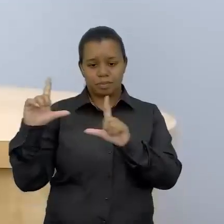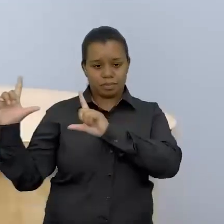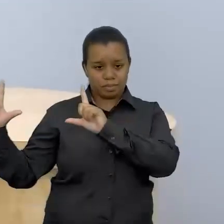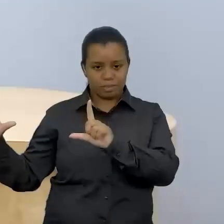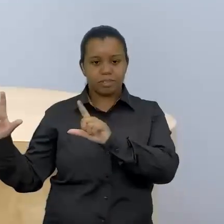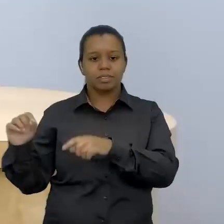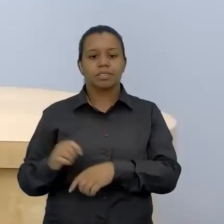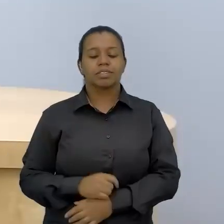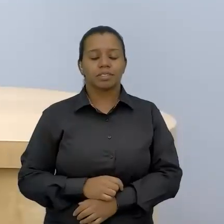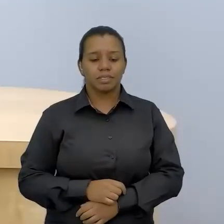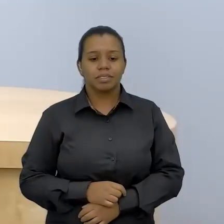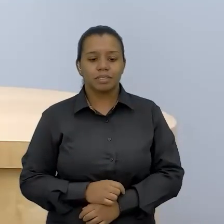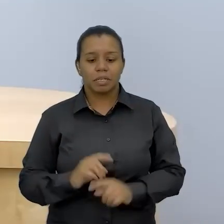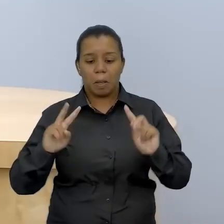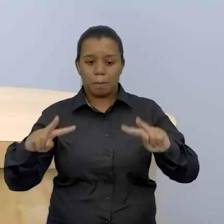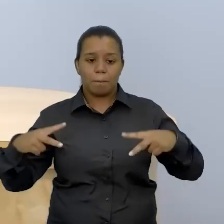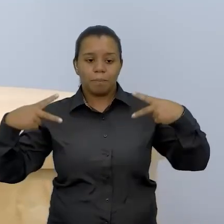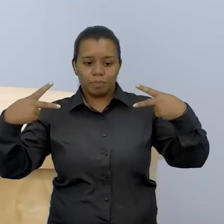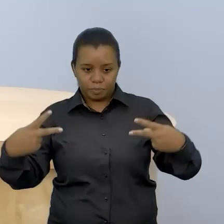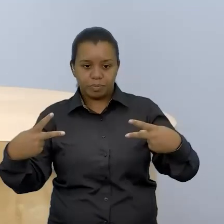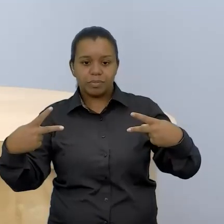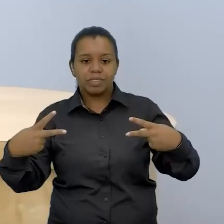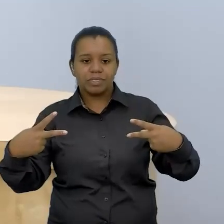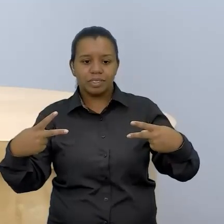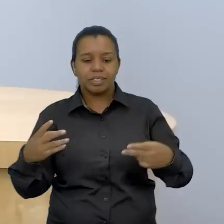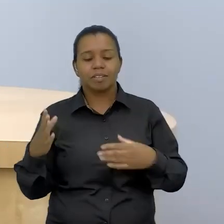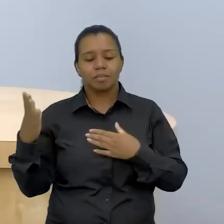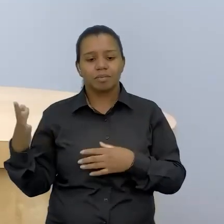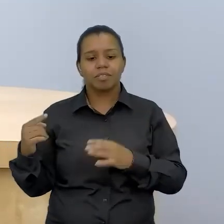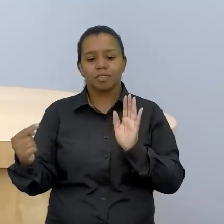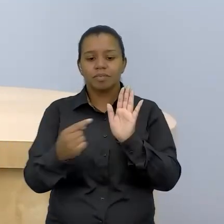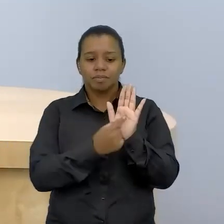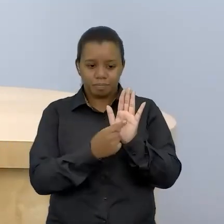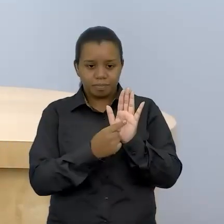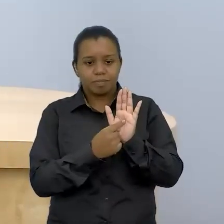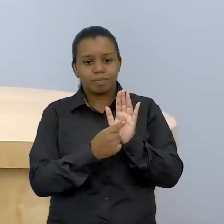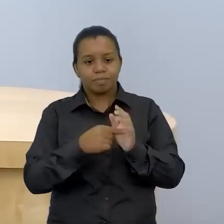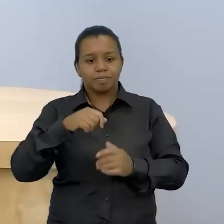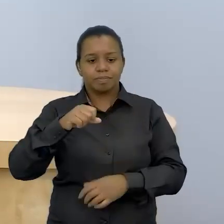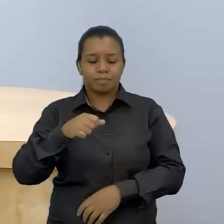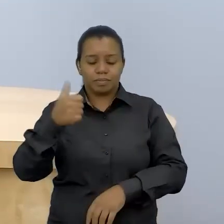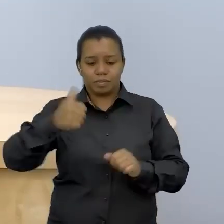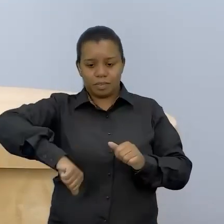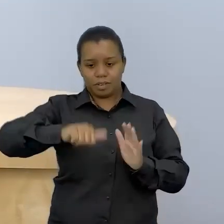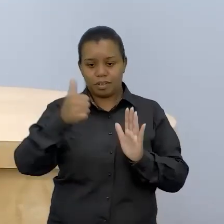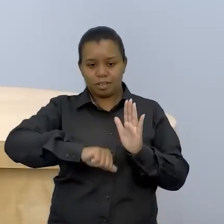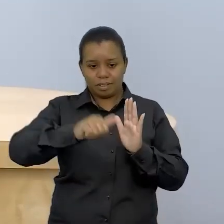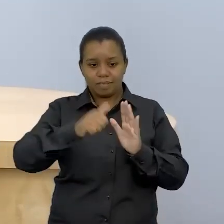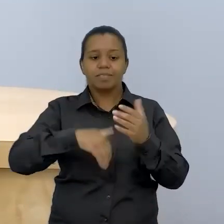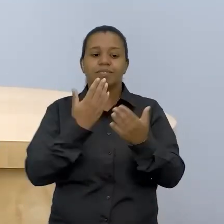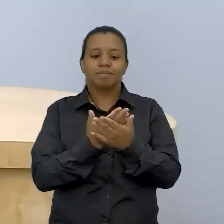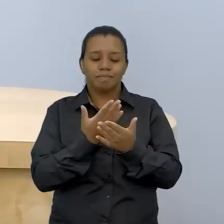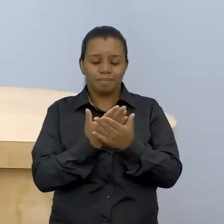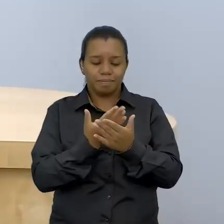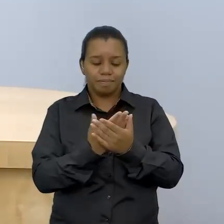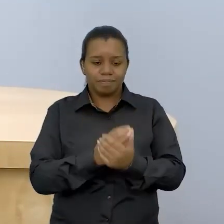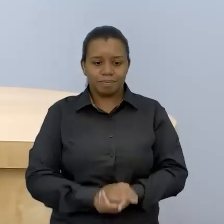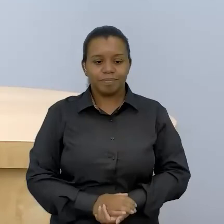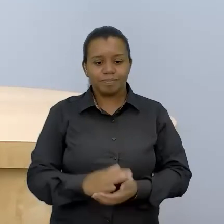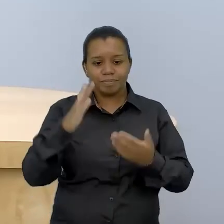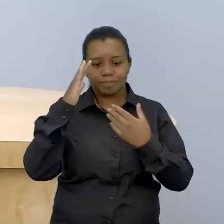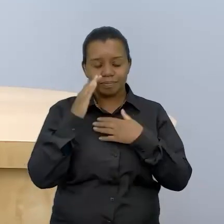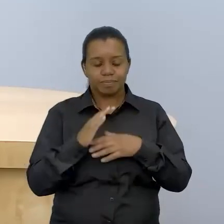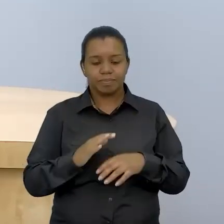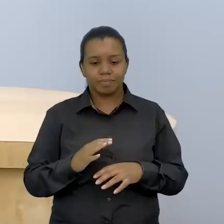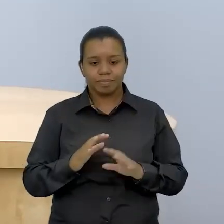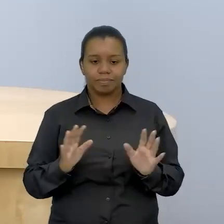o QR Code, o link para vocês estarem avaliando essa aula. E aí na próxima aula estaremos juntos novamente, continuando